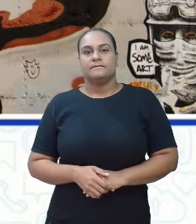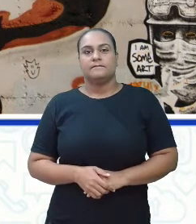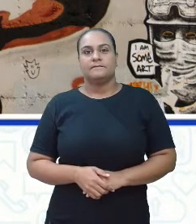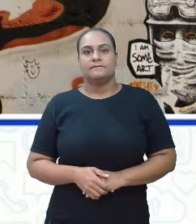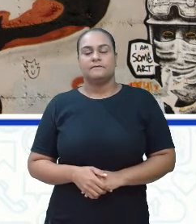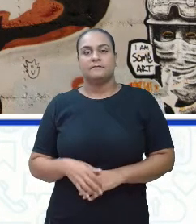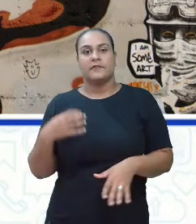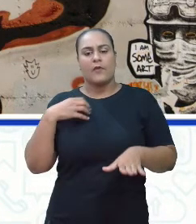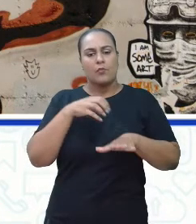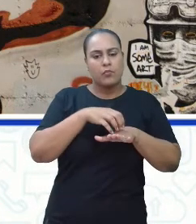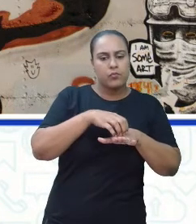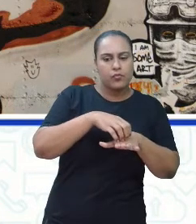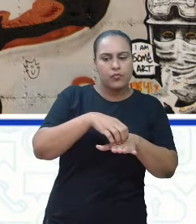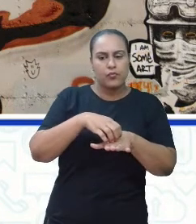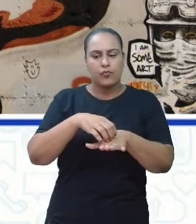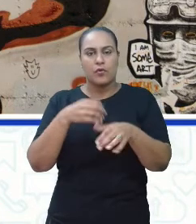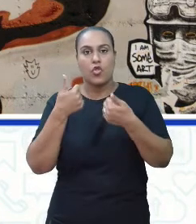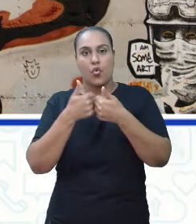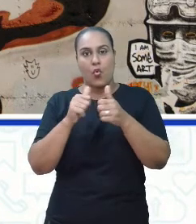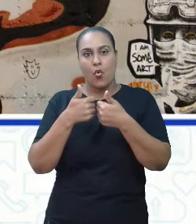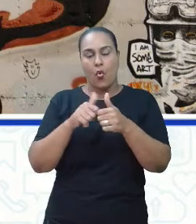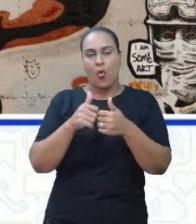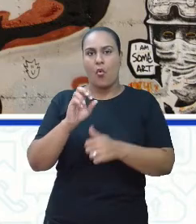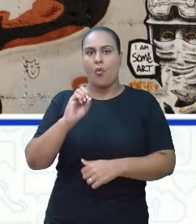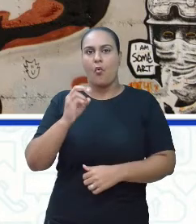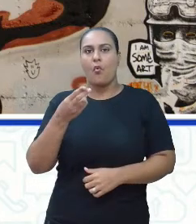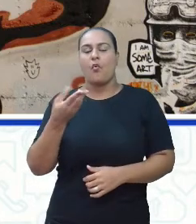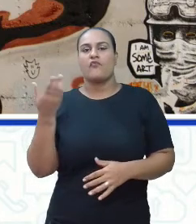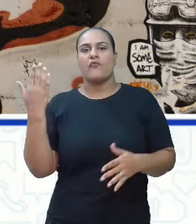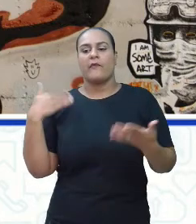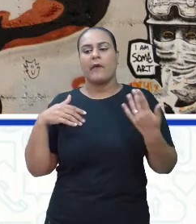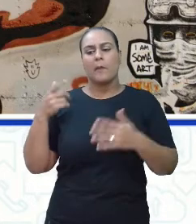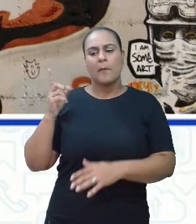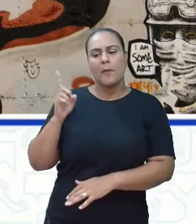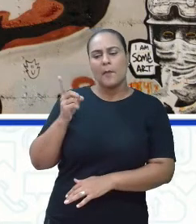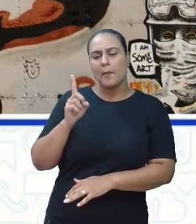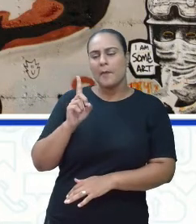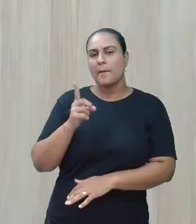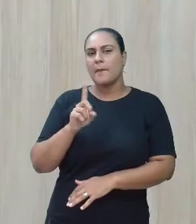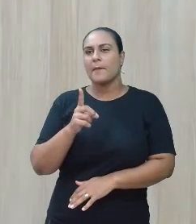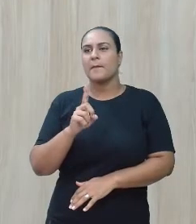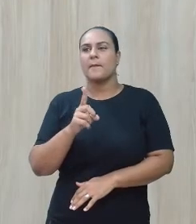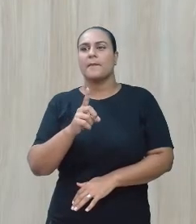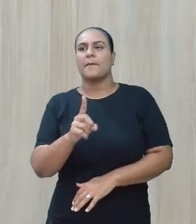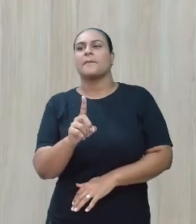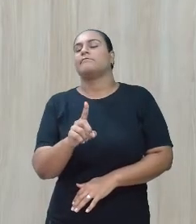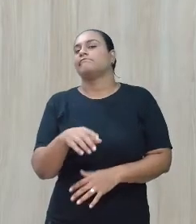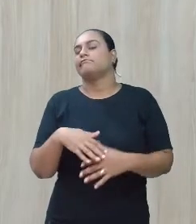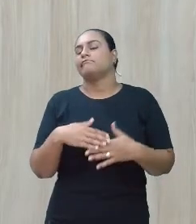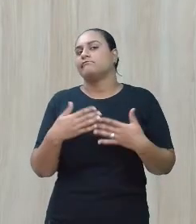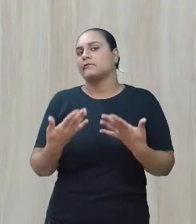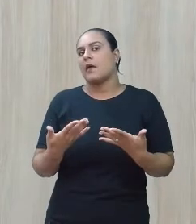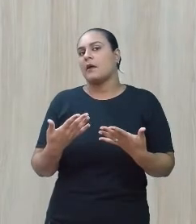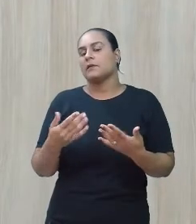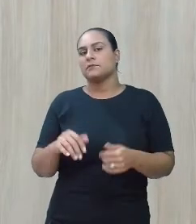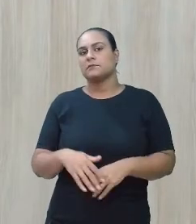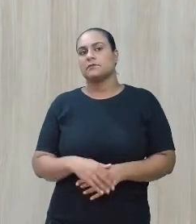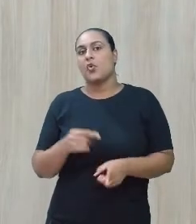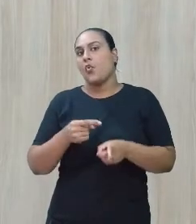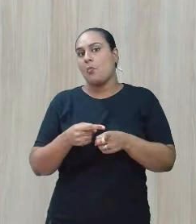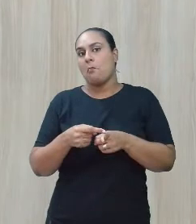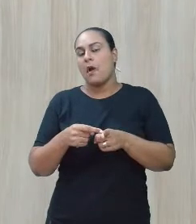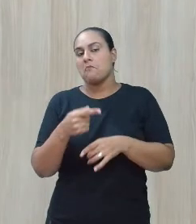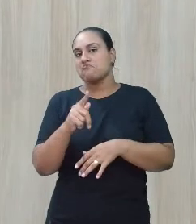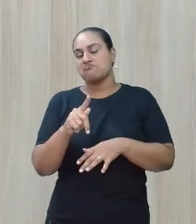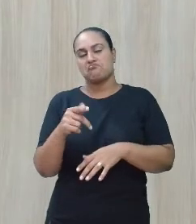ou passeando, não é, caminhando pela cidade, pelo bairro que vocês moram, não é, ou de repente no seu bairro não tenha, não é,